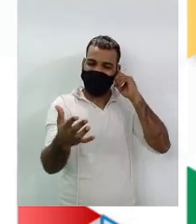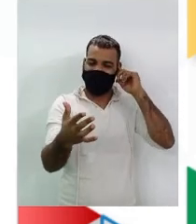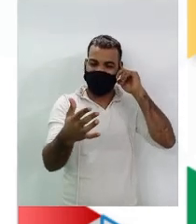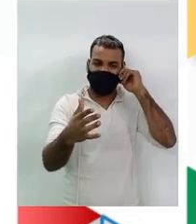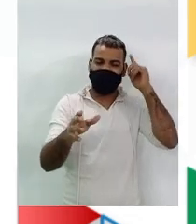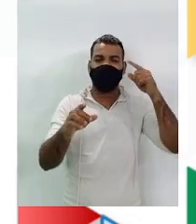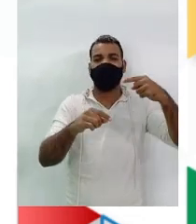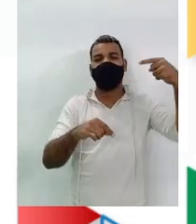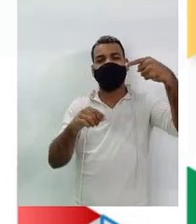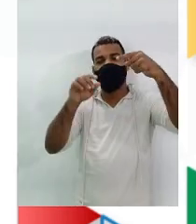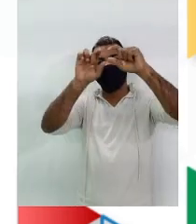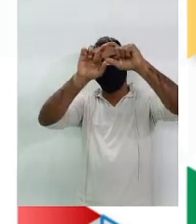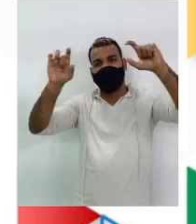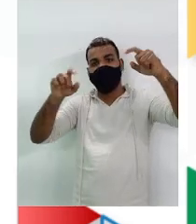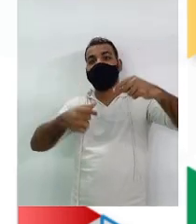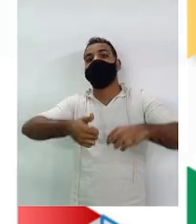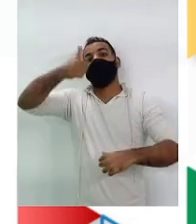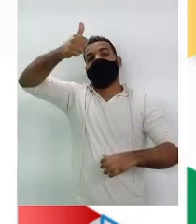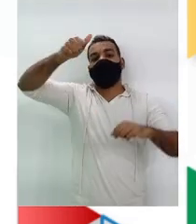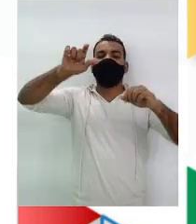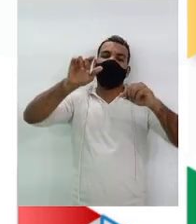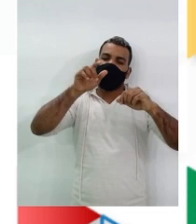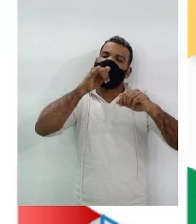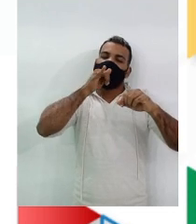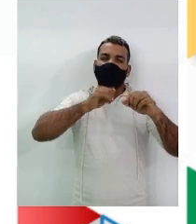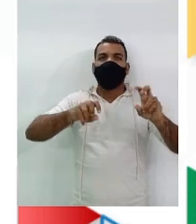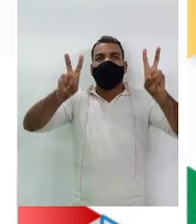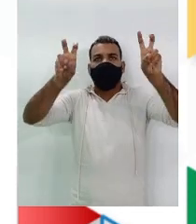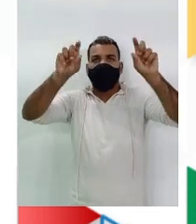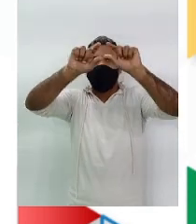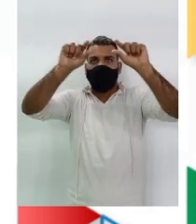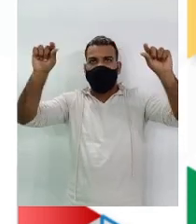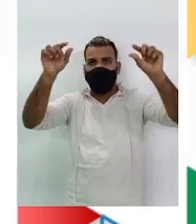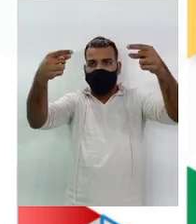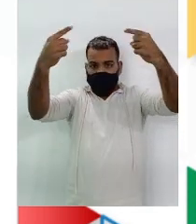parágrafo, certo? O lead é aquele parágrafo de um jornal, de